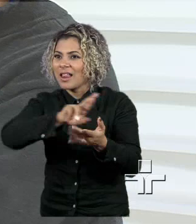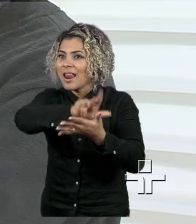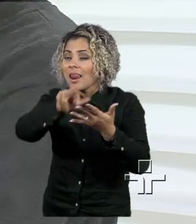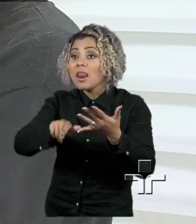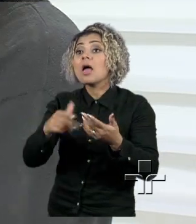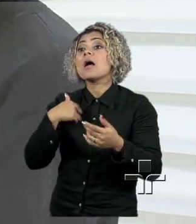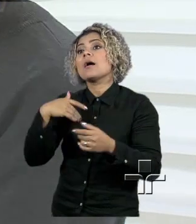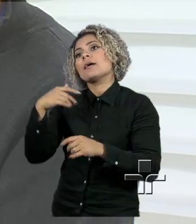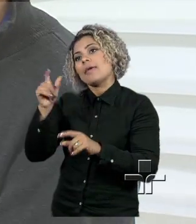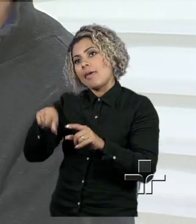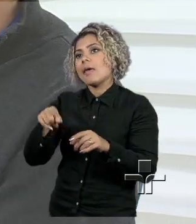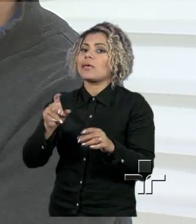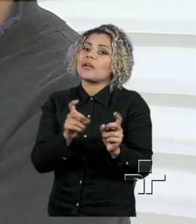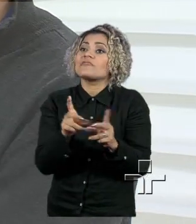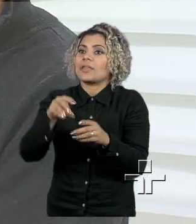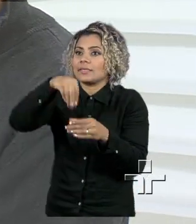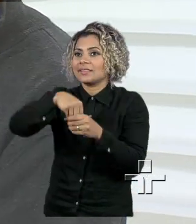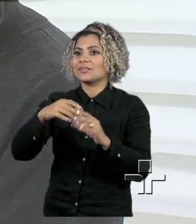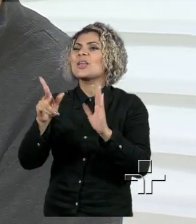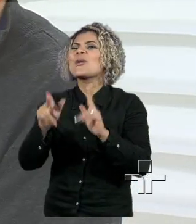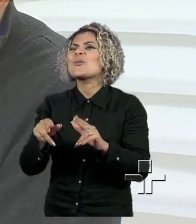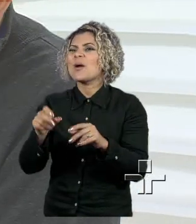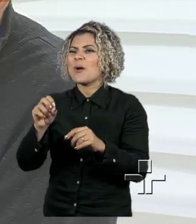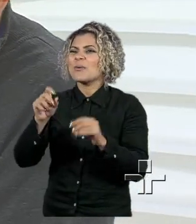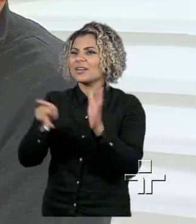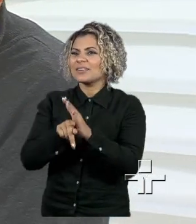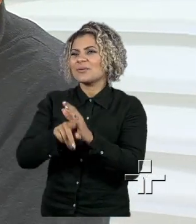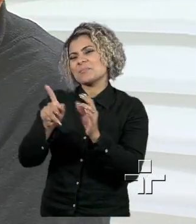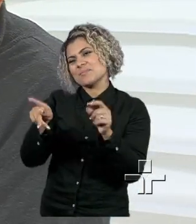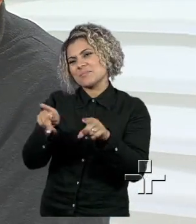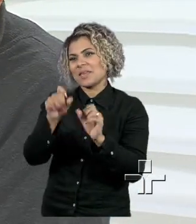para vender, era venda domiciliar, tipo Avon, Tupperware.